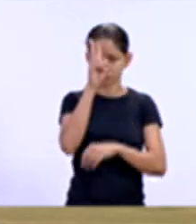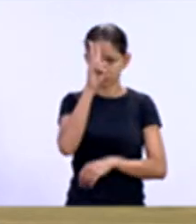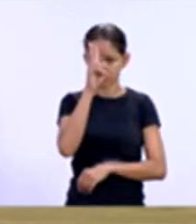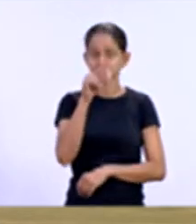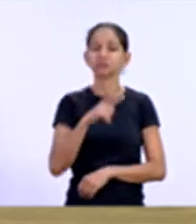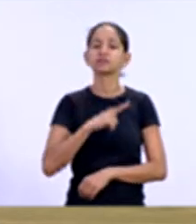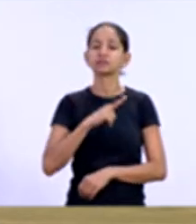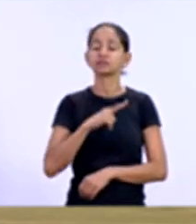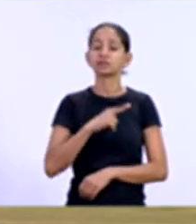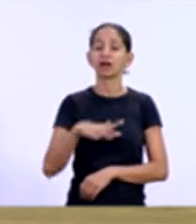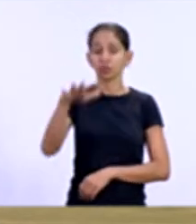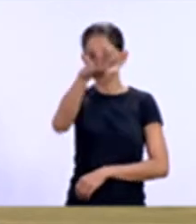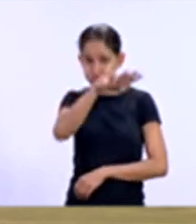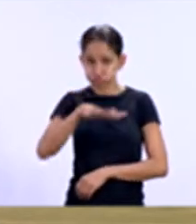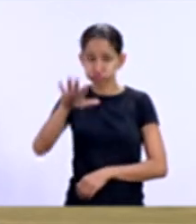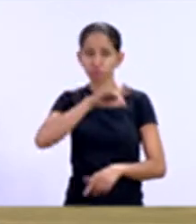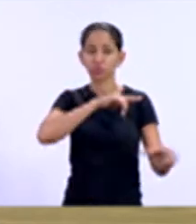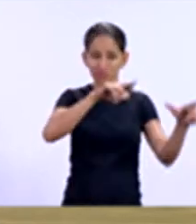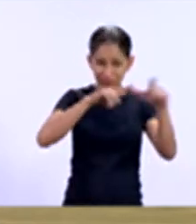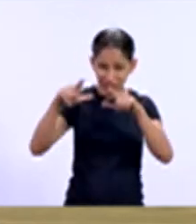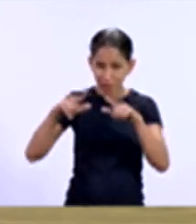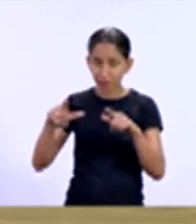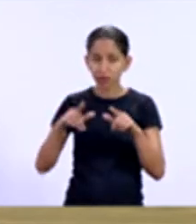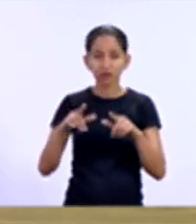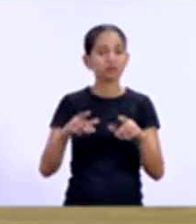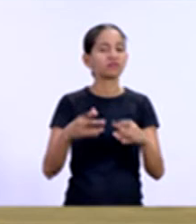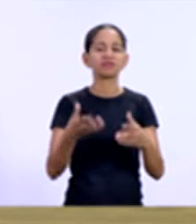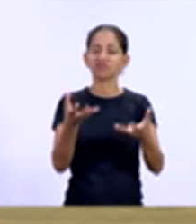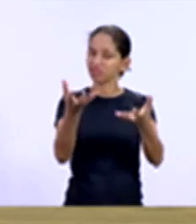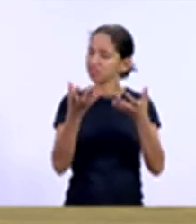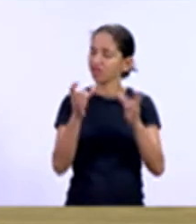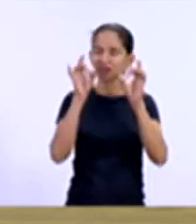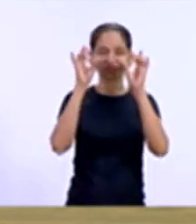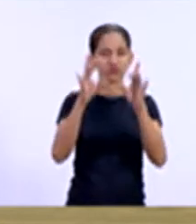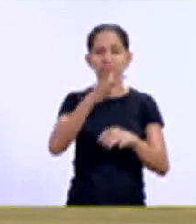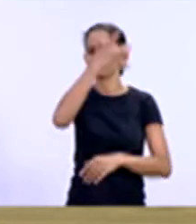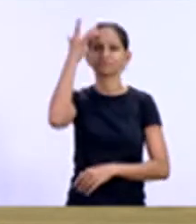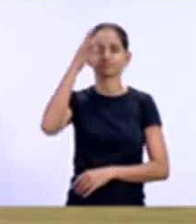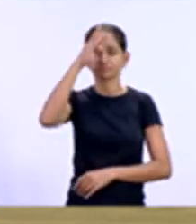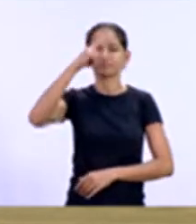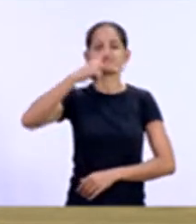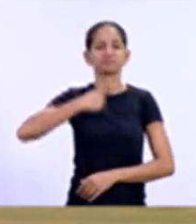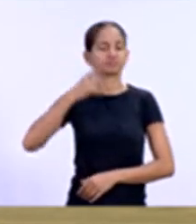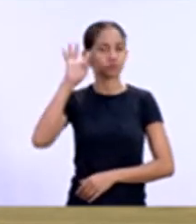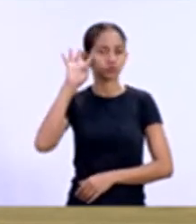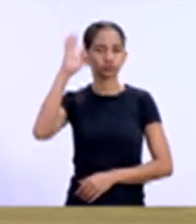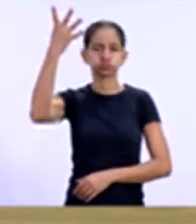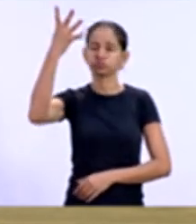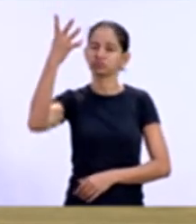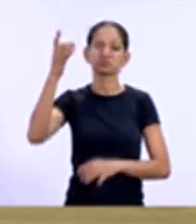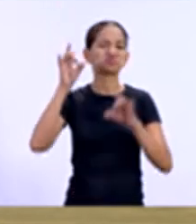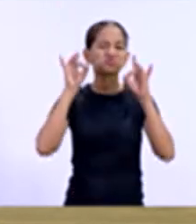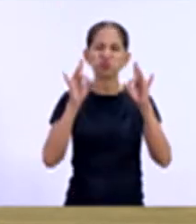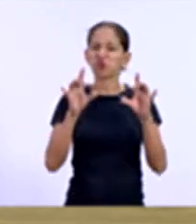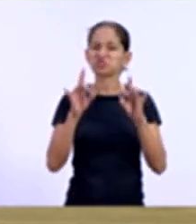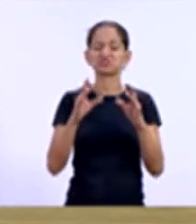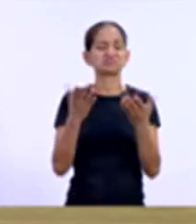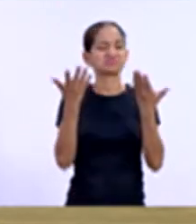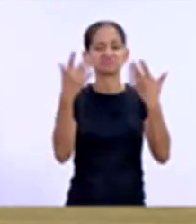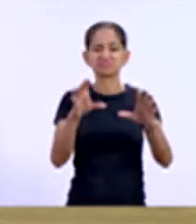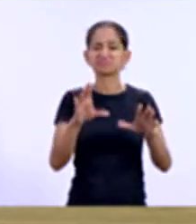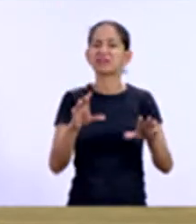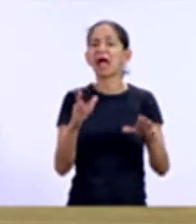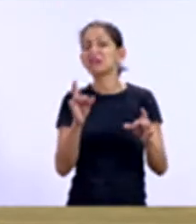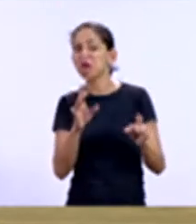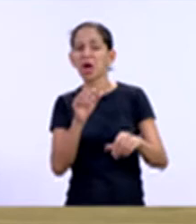trabalho, o mercado de trabalho hoje em dia, ele busca pessoas autônomas, né, que procuram a solução, não que fica lá esperando que alguém resolva e ele só fica.